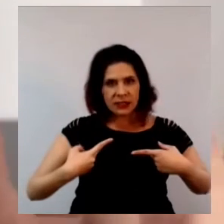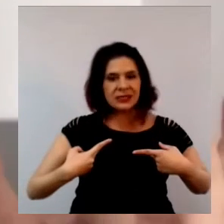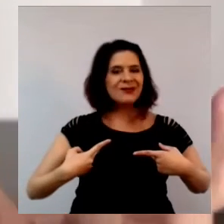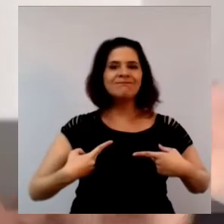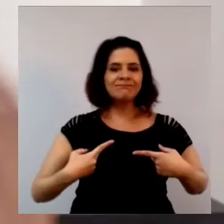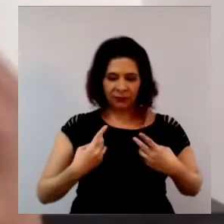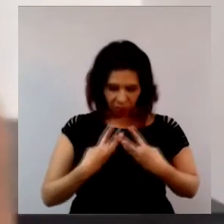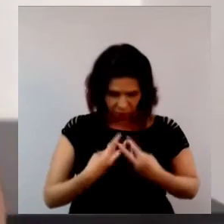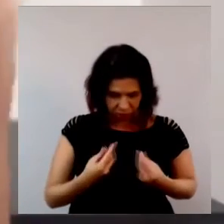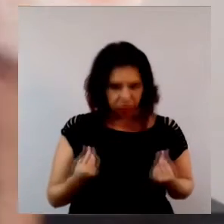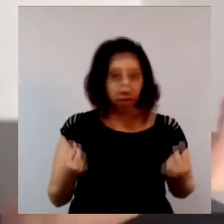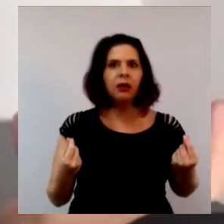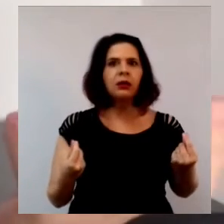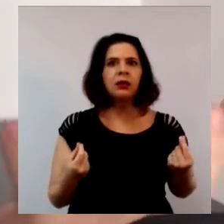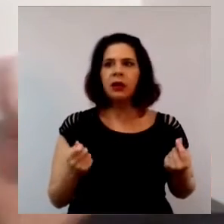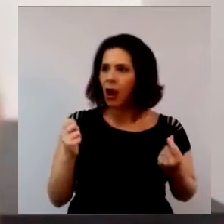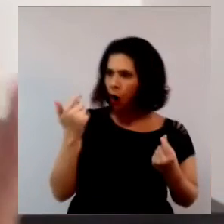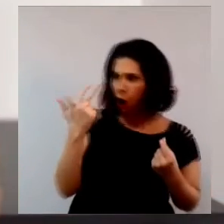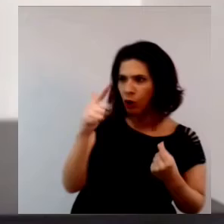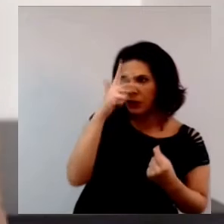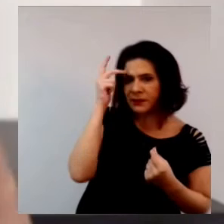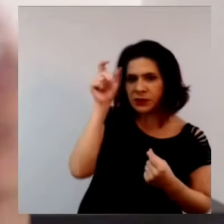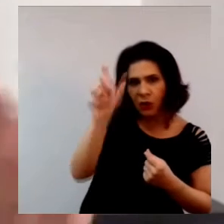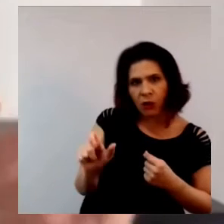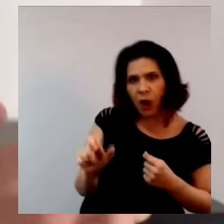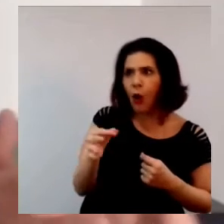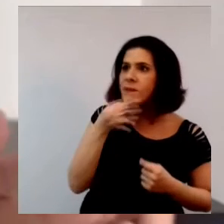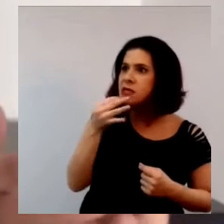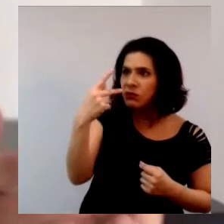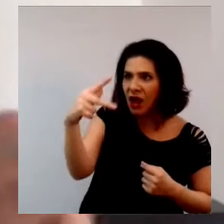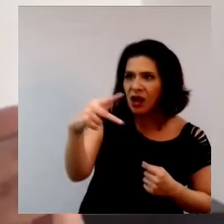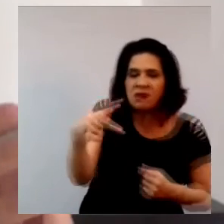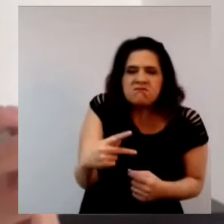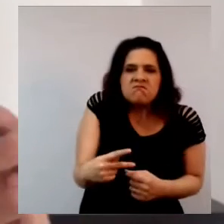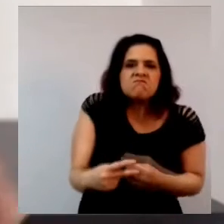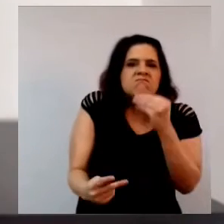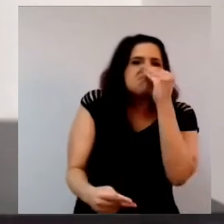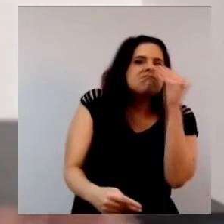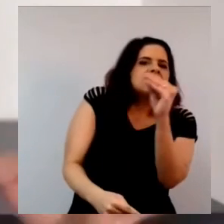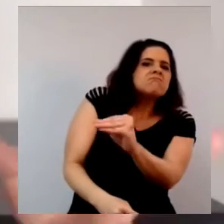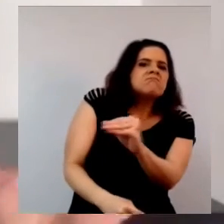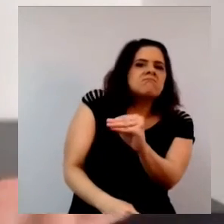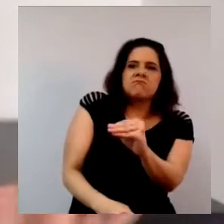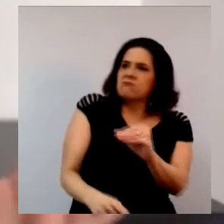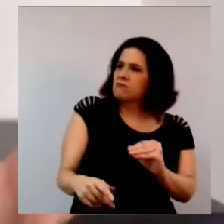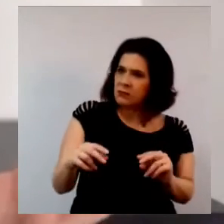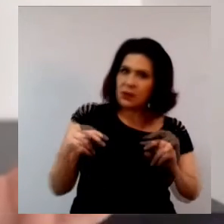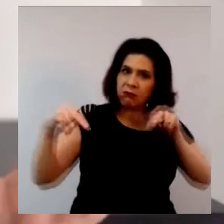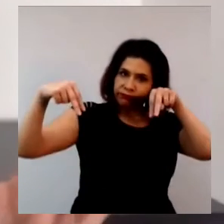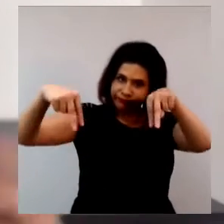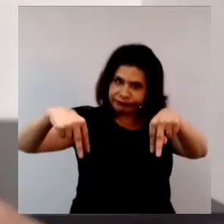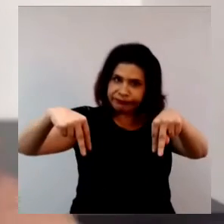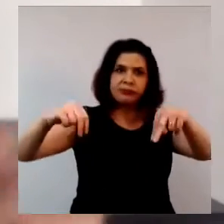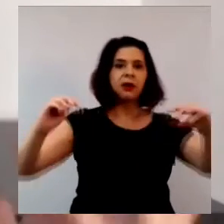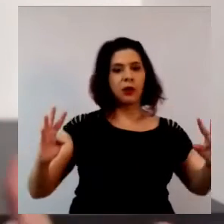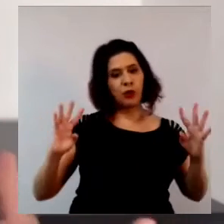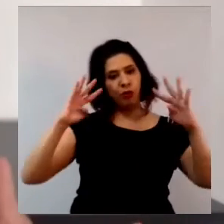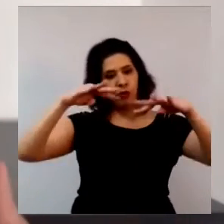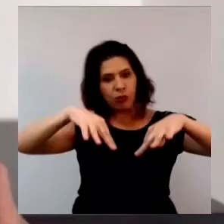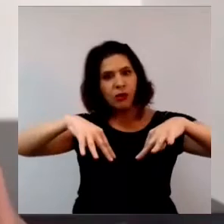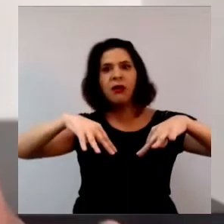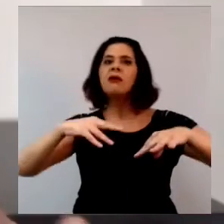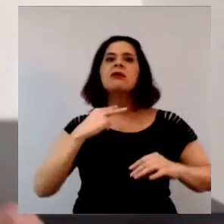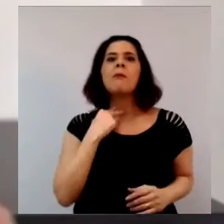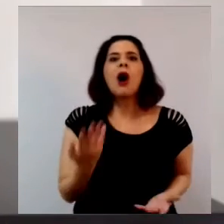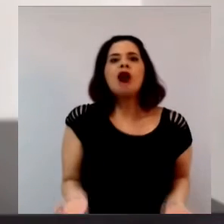outro, né, como alguém que tem posições válidas, ou como alguém que tem um lugar válido para discutir dentro dessa polarização e dentro dessa